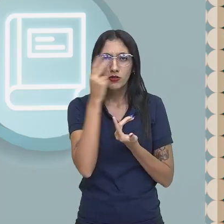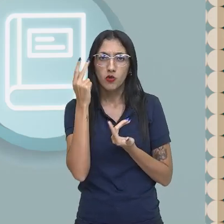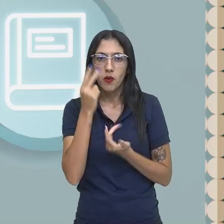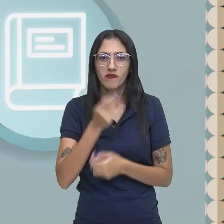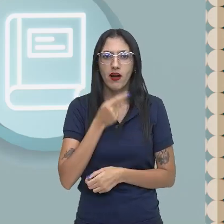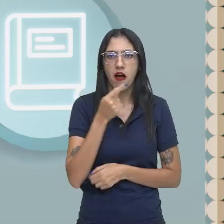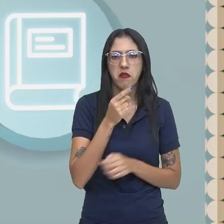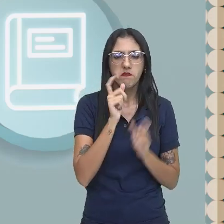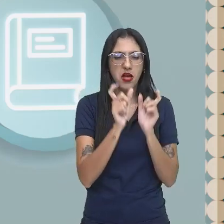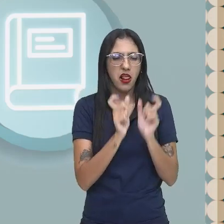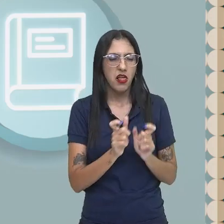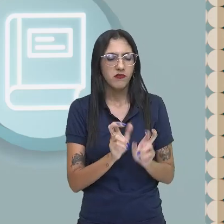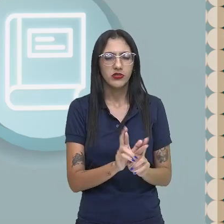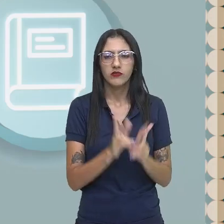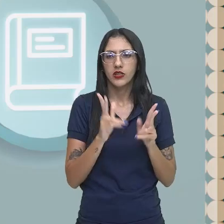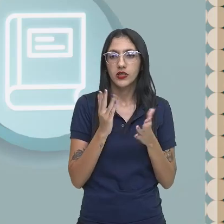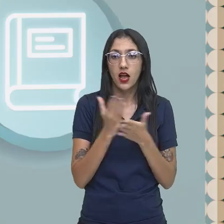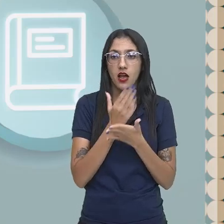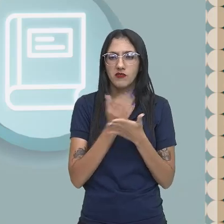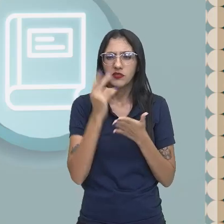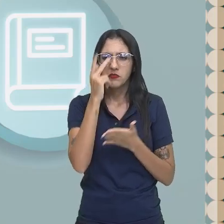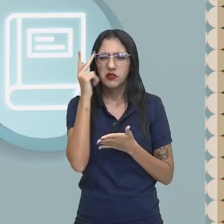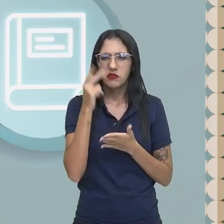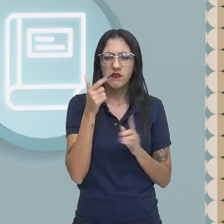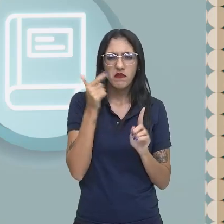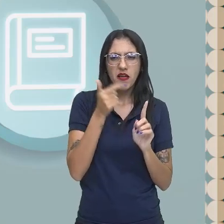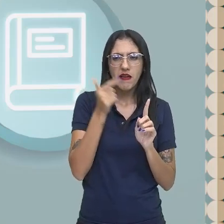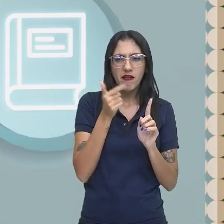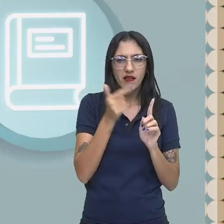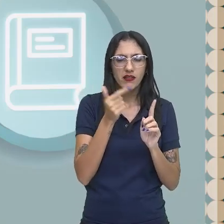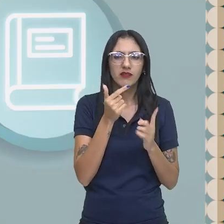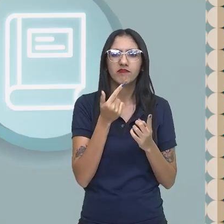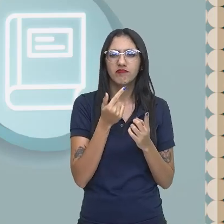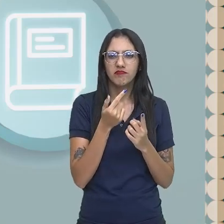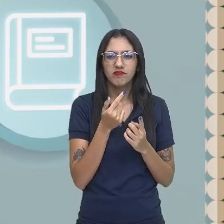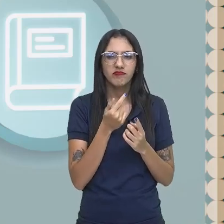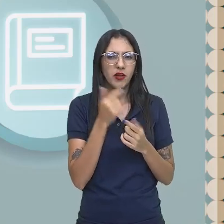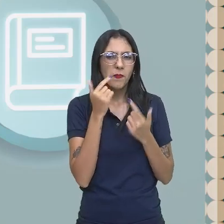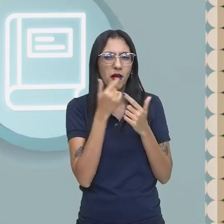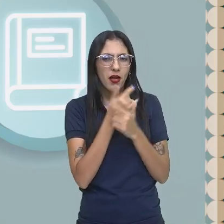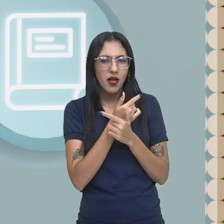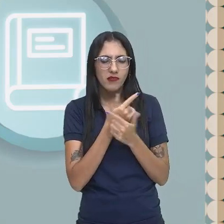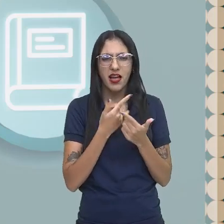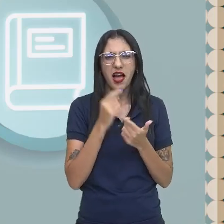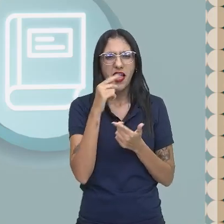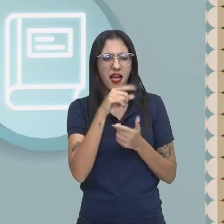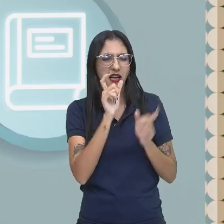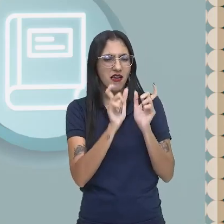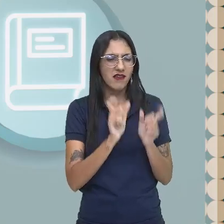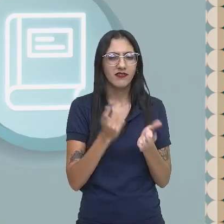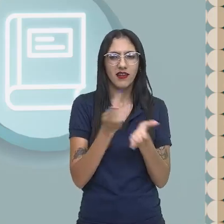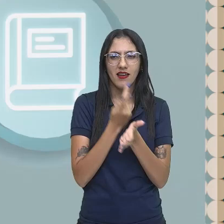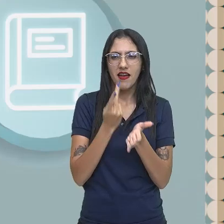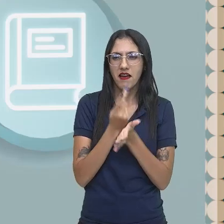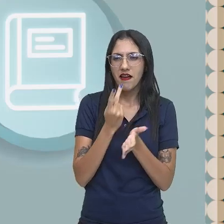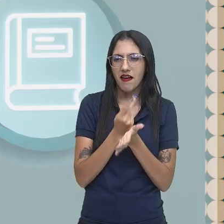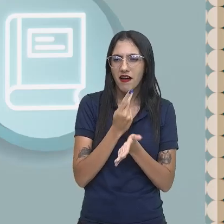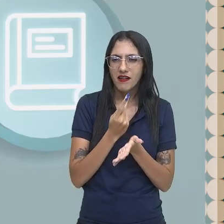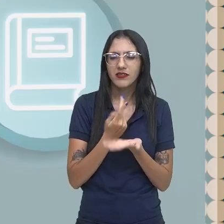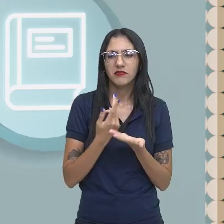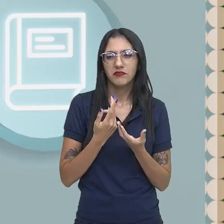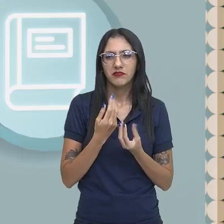vezes, né, as pessoas veem com maus olhos, né? Ai, não fala direito, aí deixa para